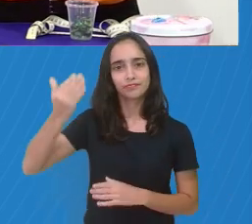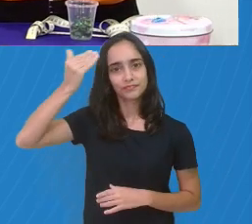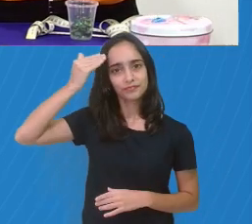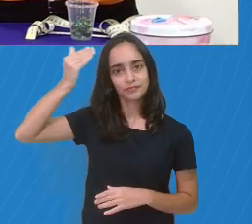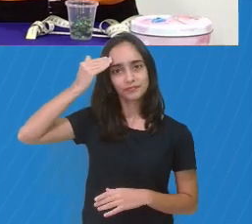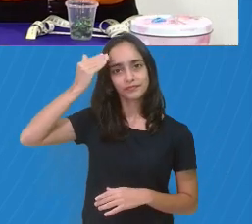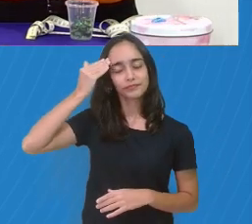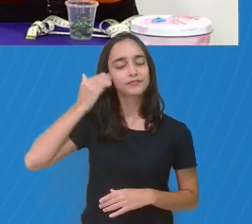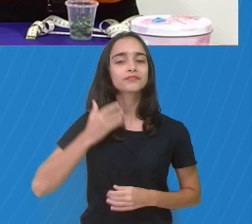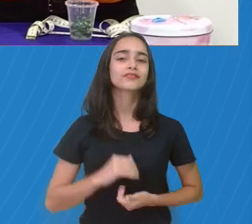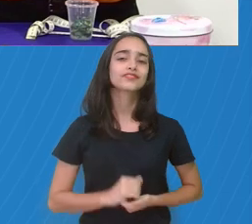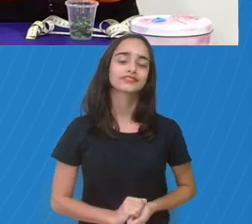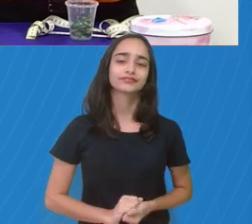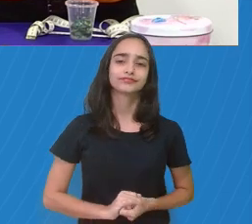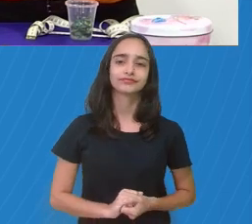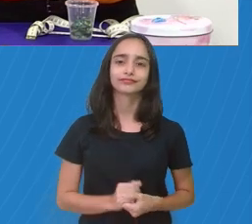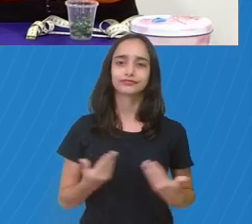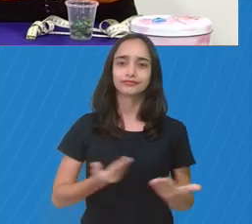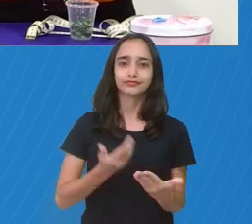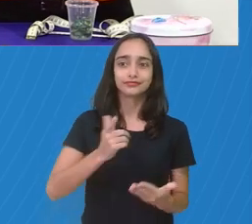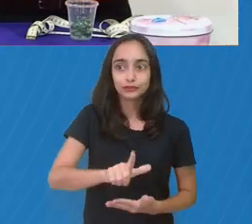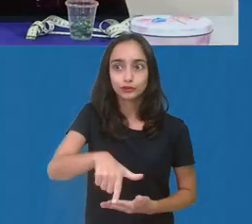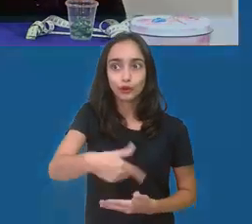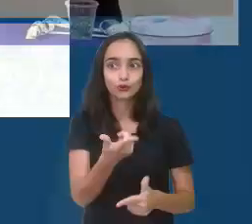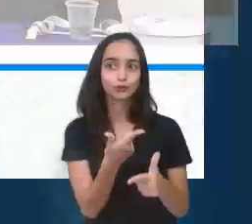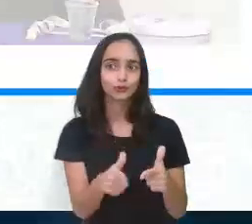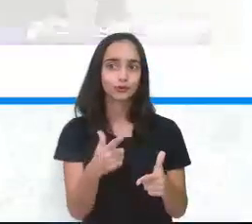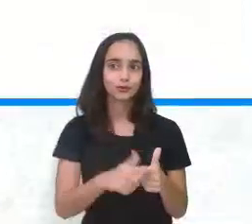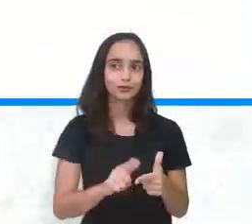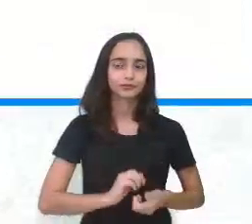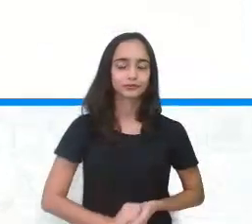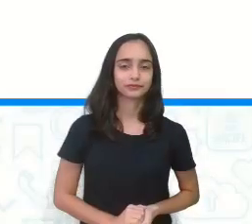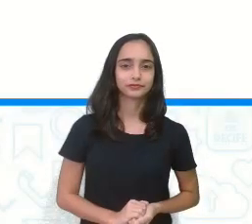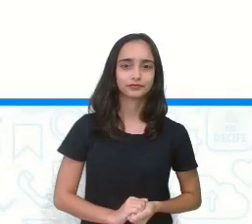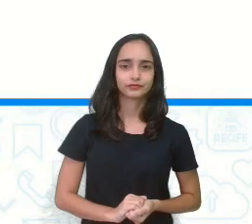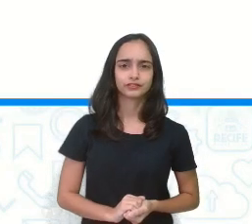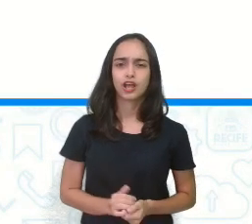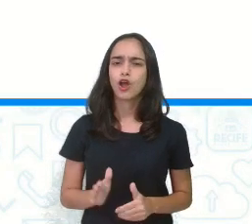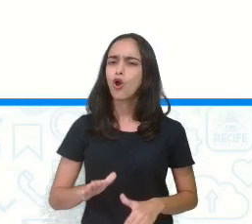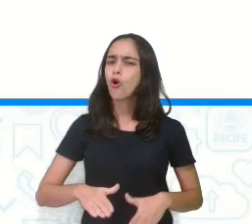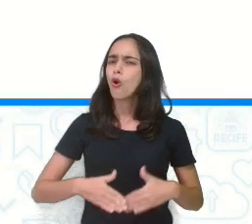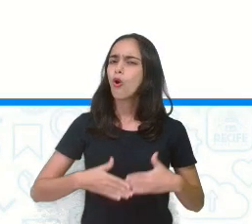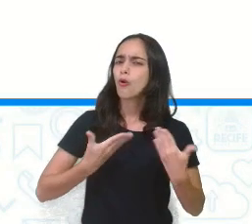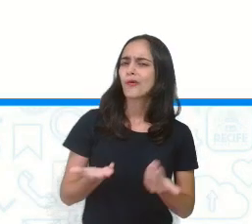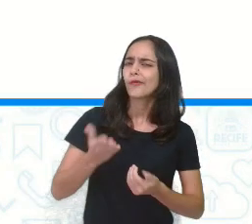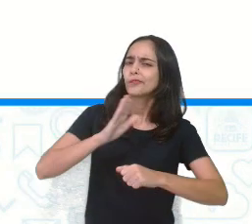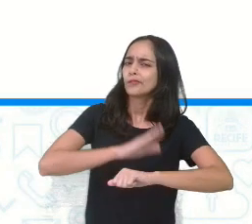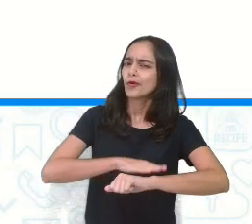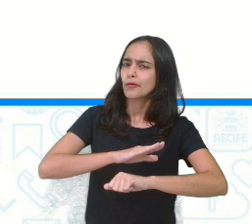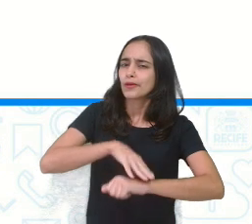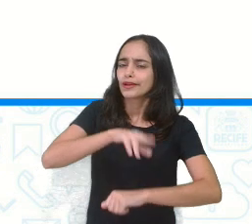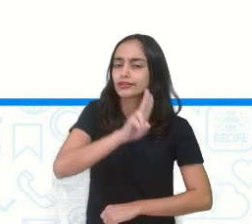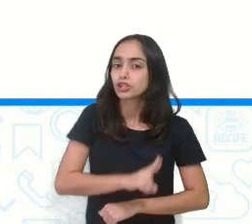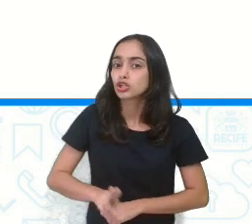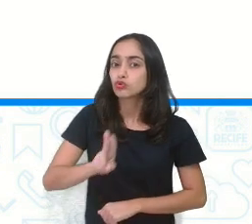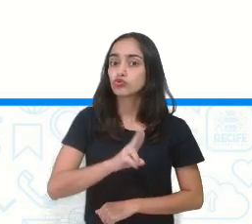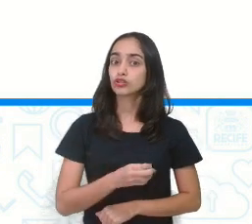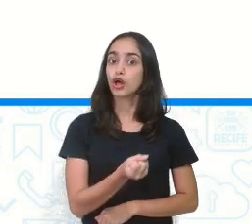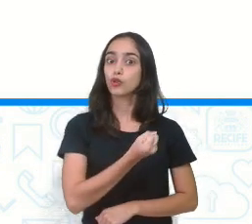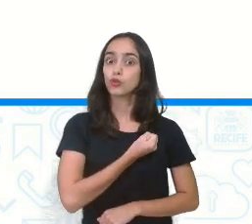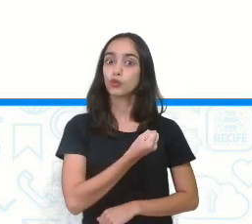aí? Vamos para mais uma situação. Em qual situação está se usando o